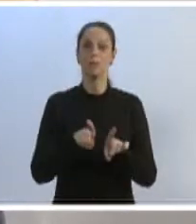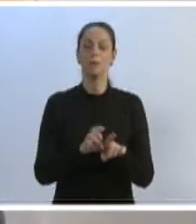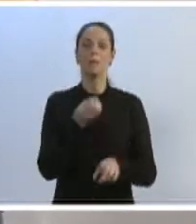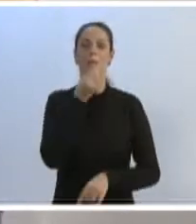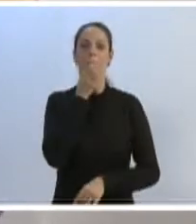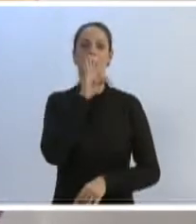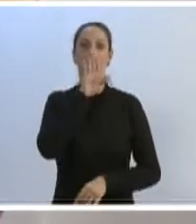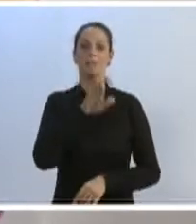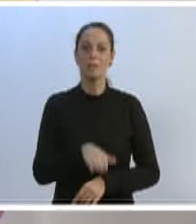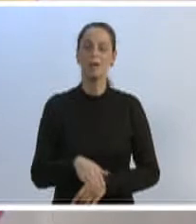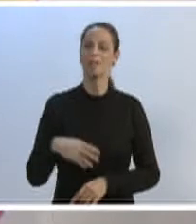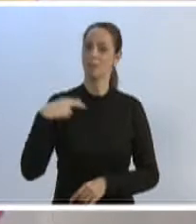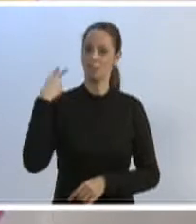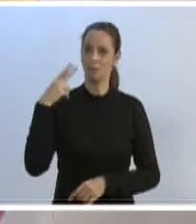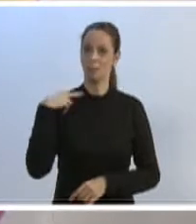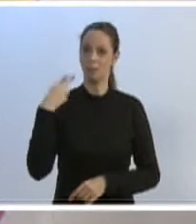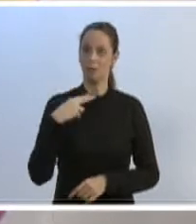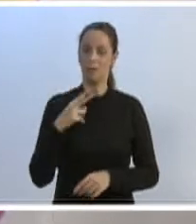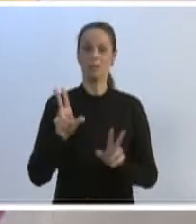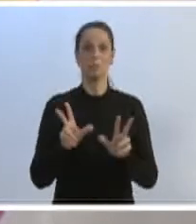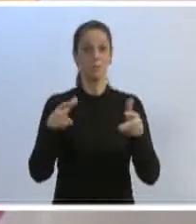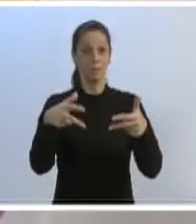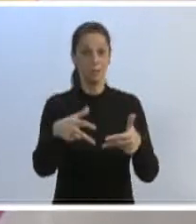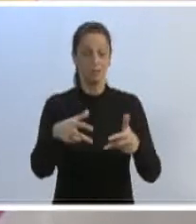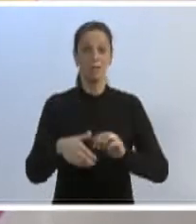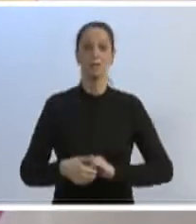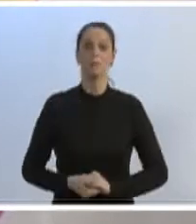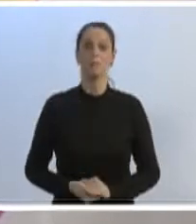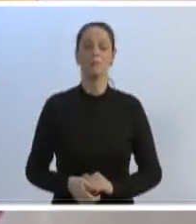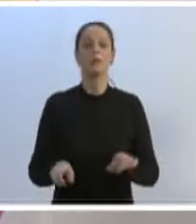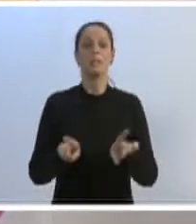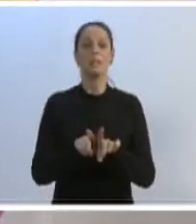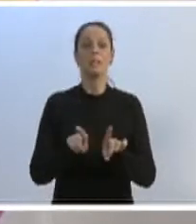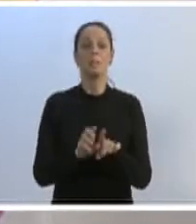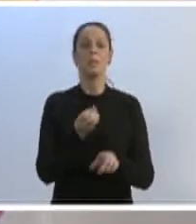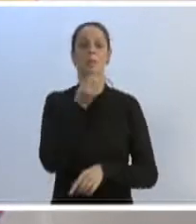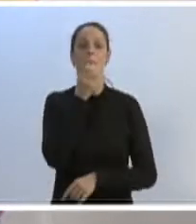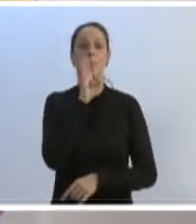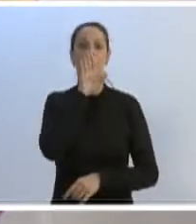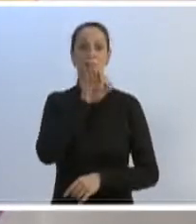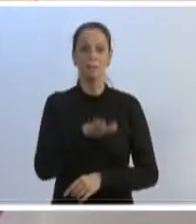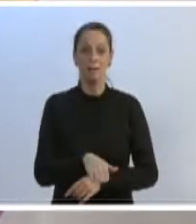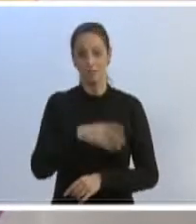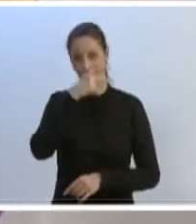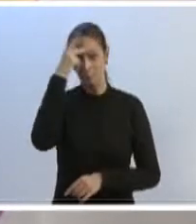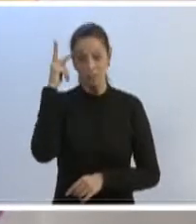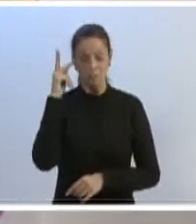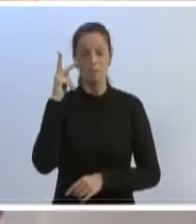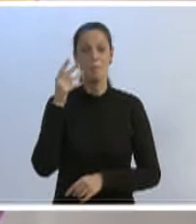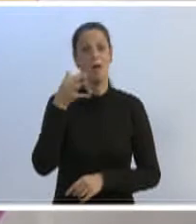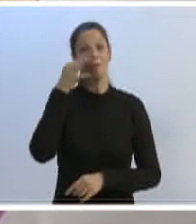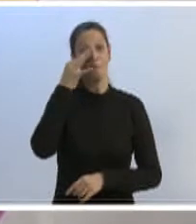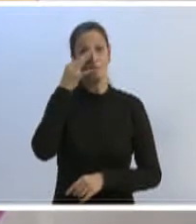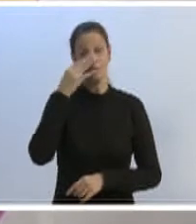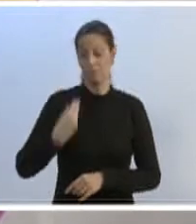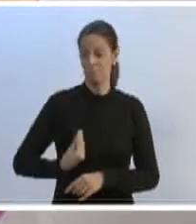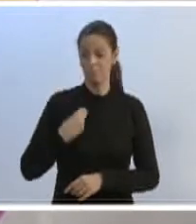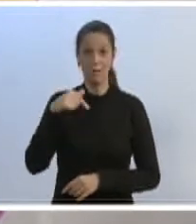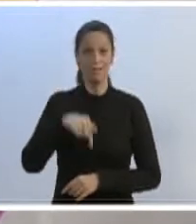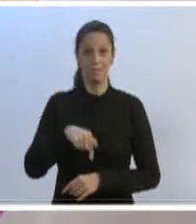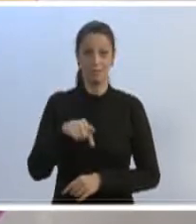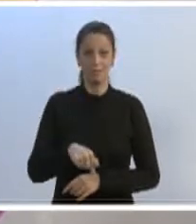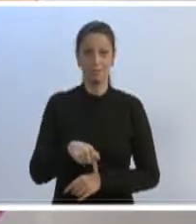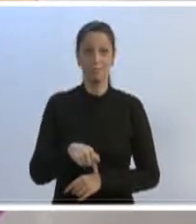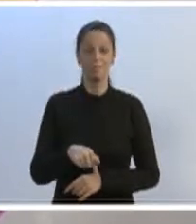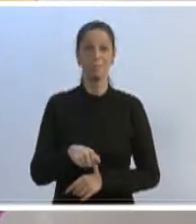vereadores presentes no plenário. Boa tarde também às pessoas que acompanham ao vivo aqui no plenário da Câmara de